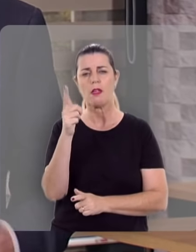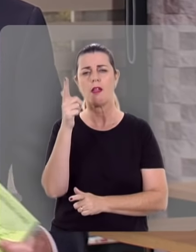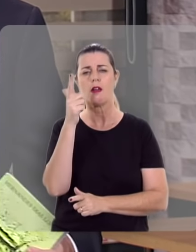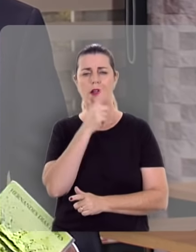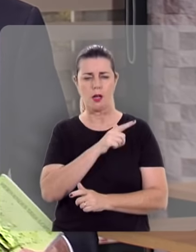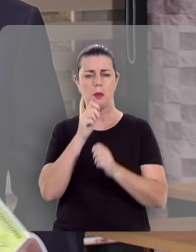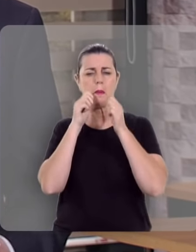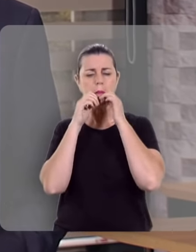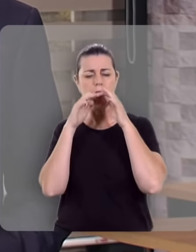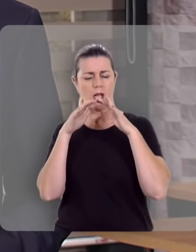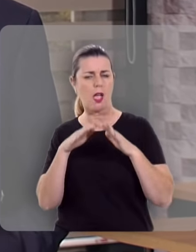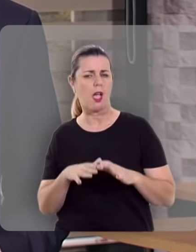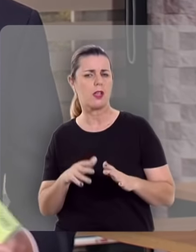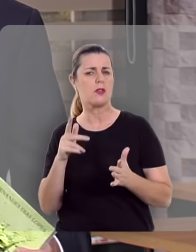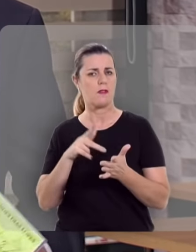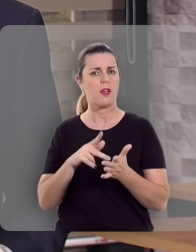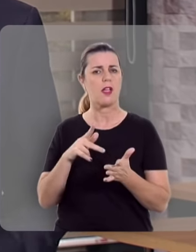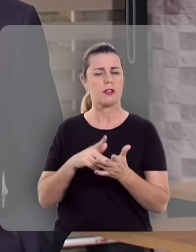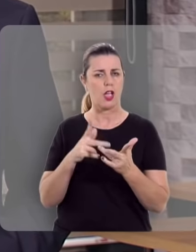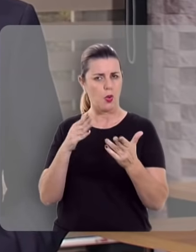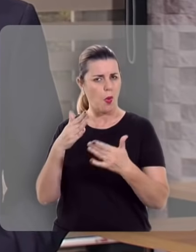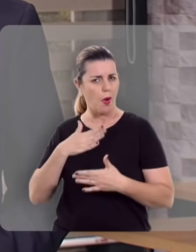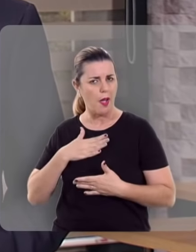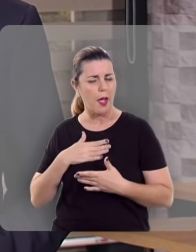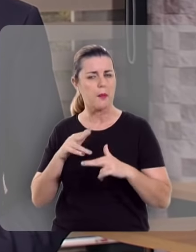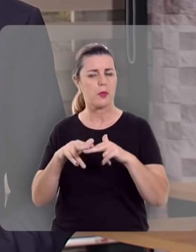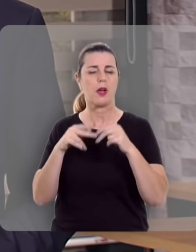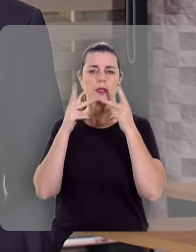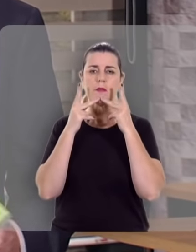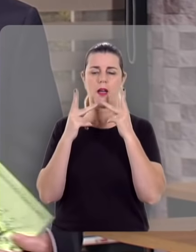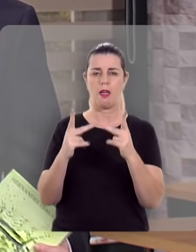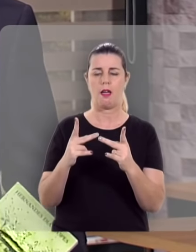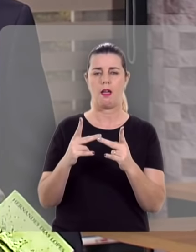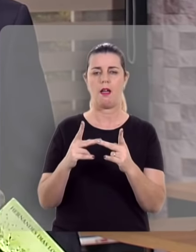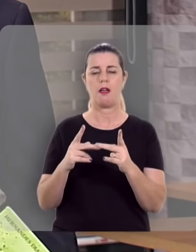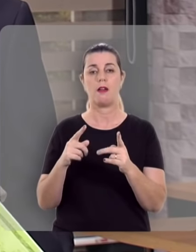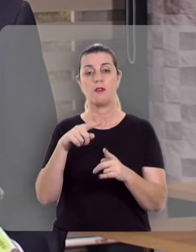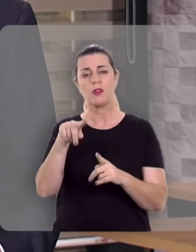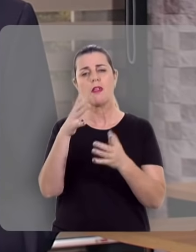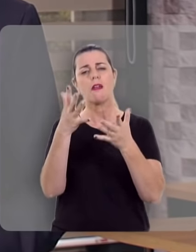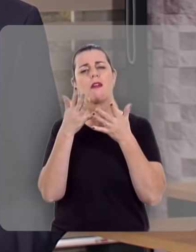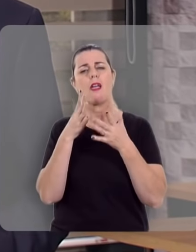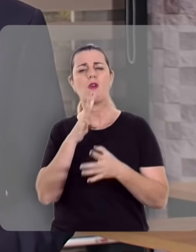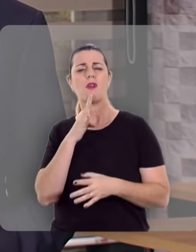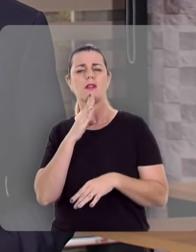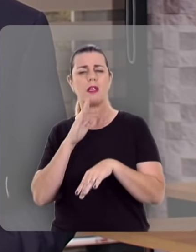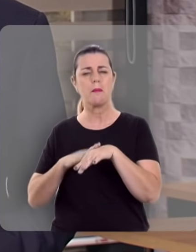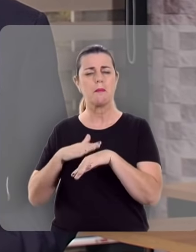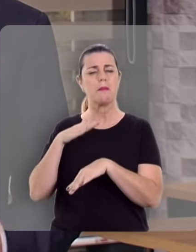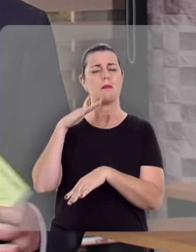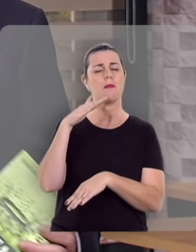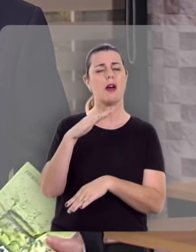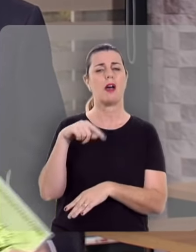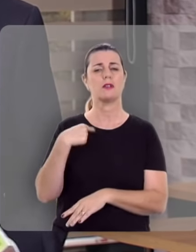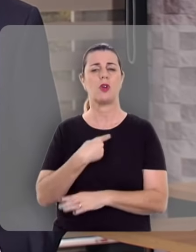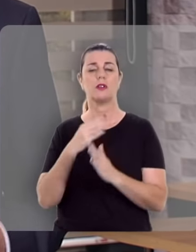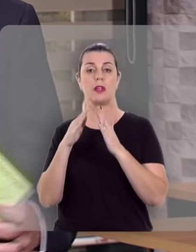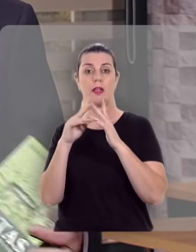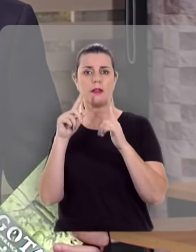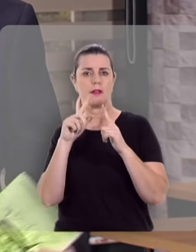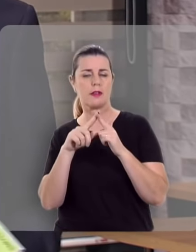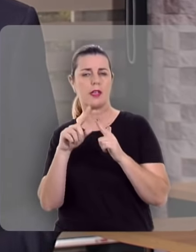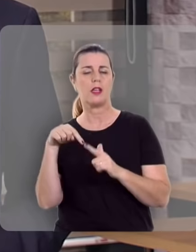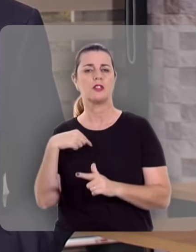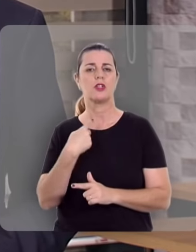foi tremendamente abençoado como eu por essa palavra, se você quer conhecer um pouquinho mais da nossa